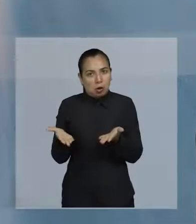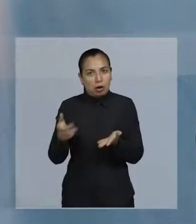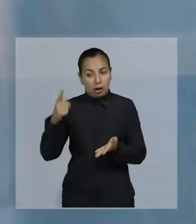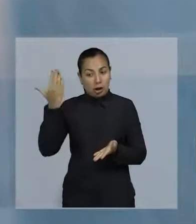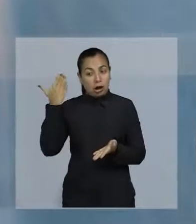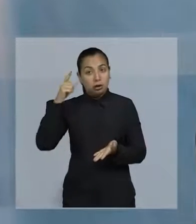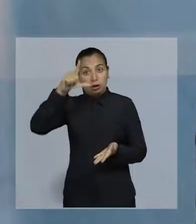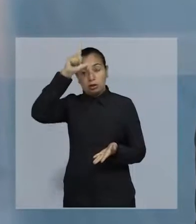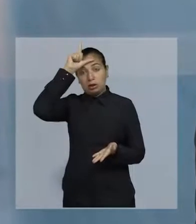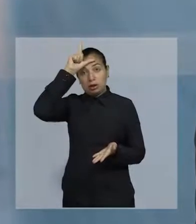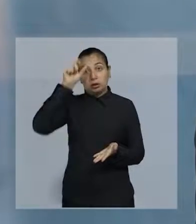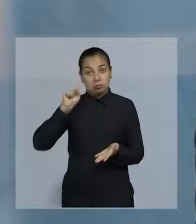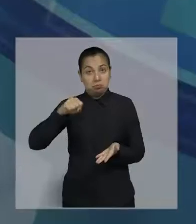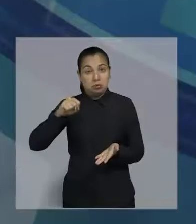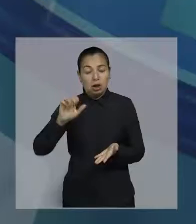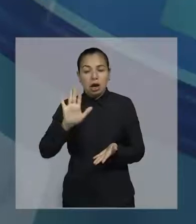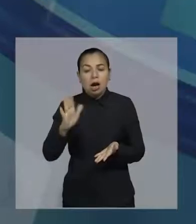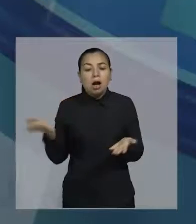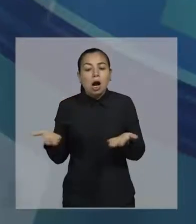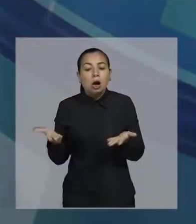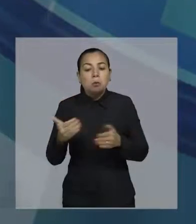com o desgaste dos escândalos,